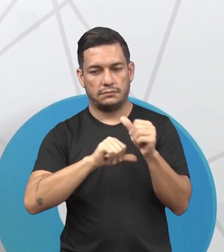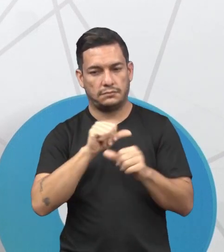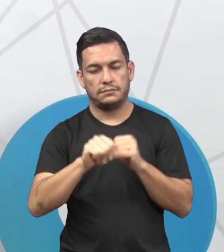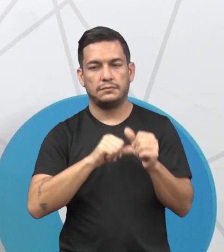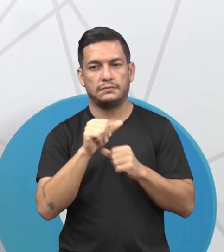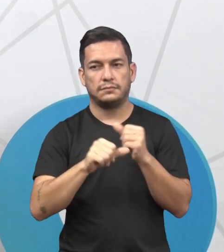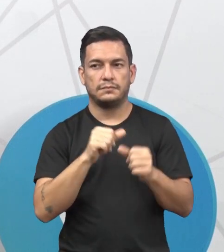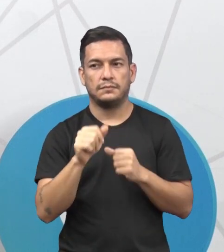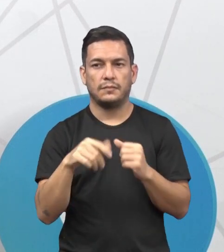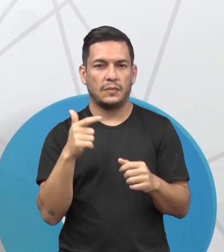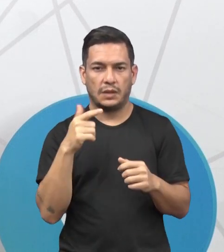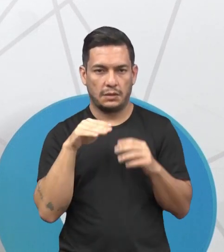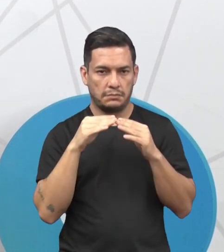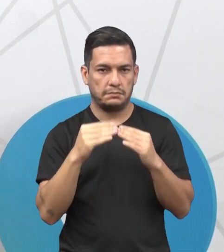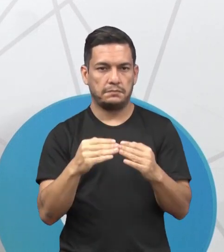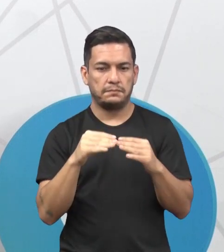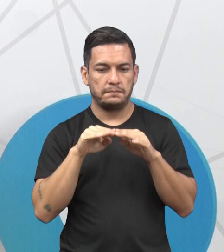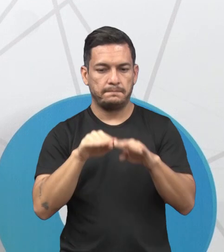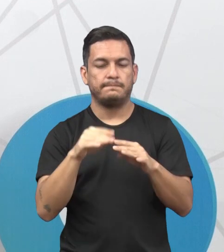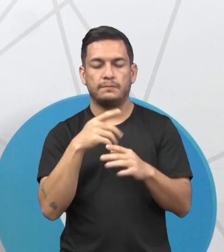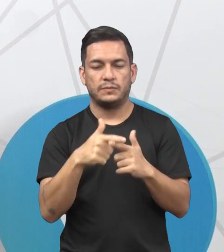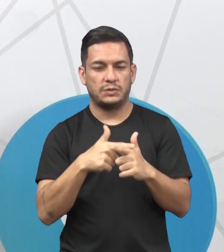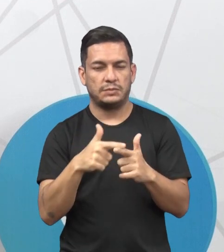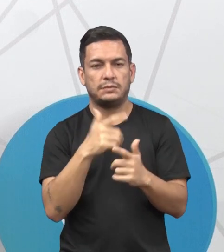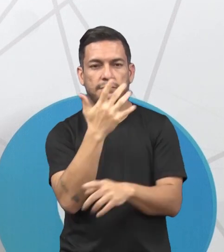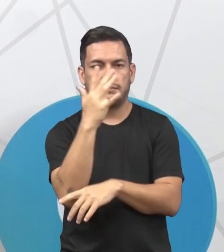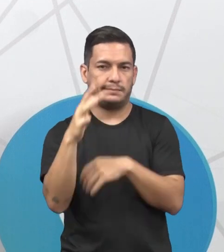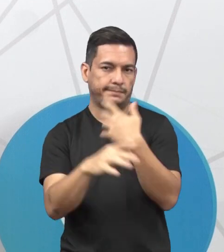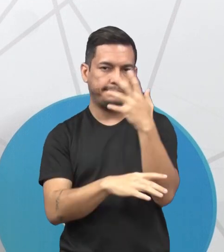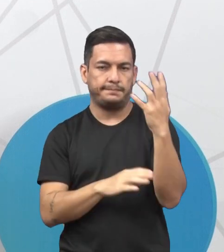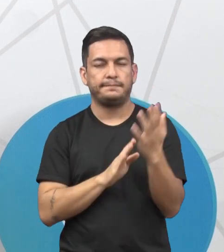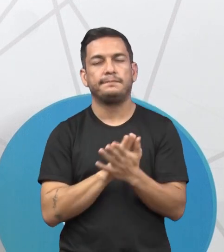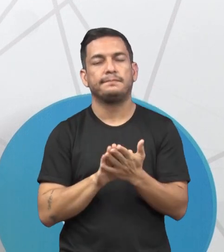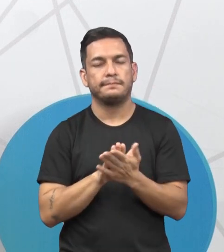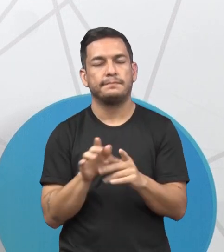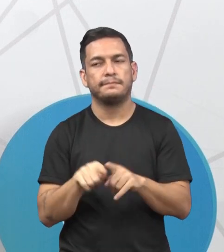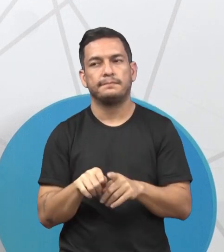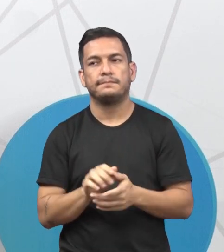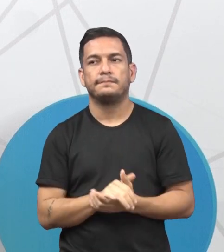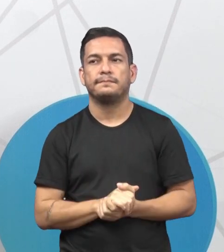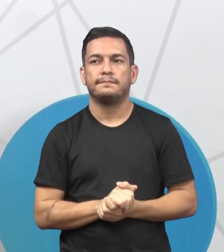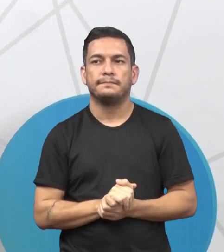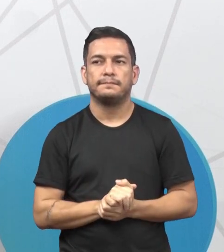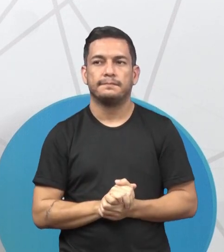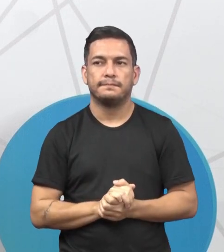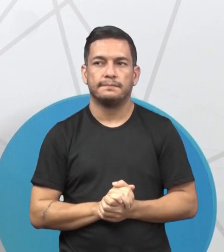Sem grandes impactos ambientais e que ela está constantemente à disposição.